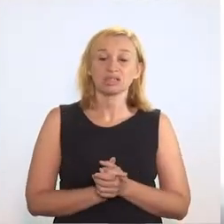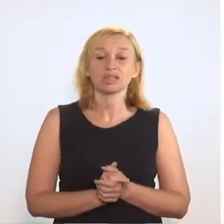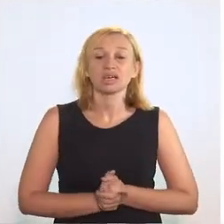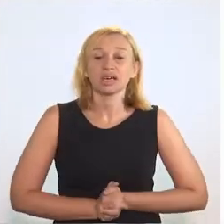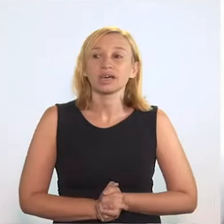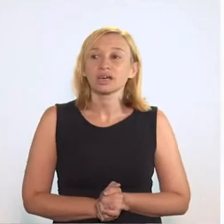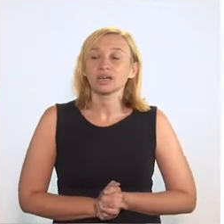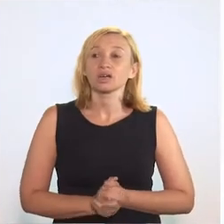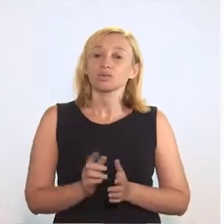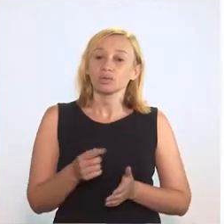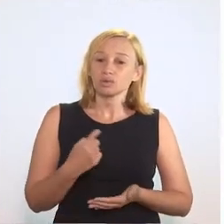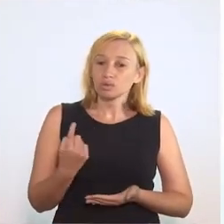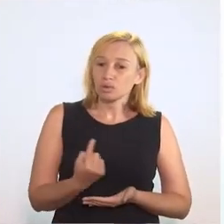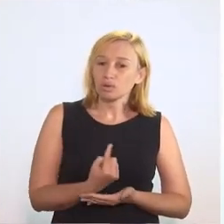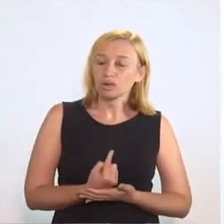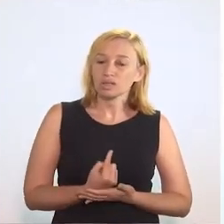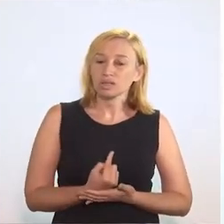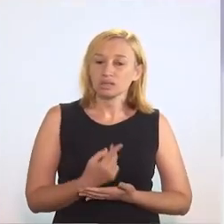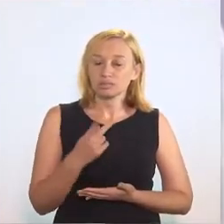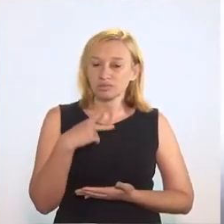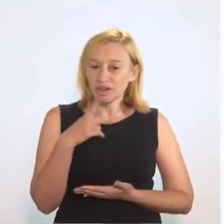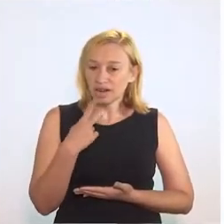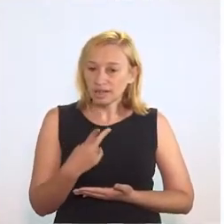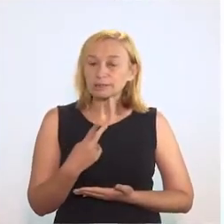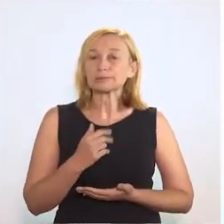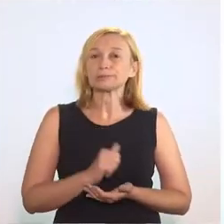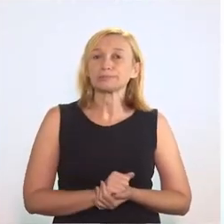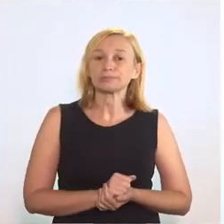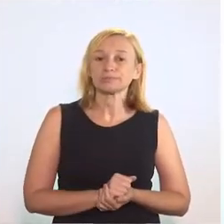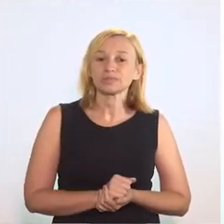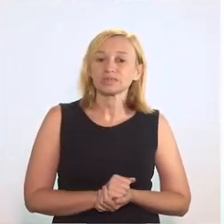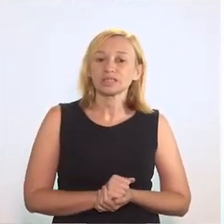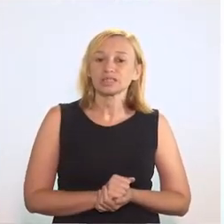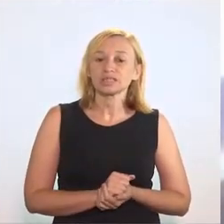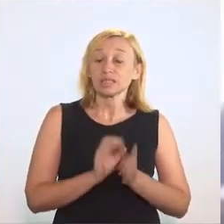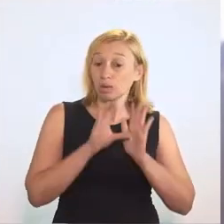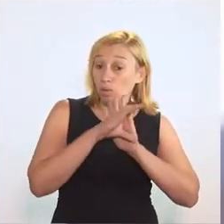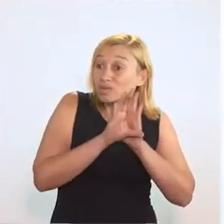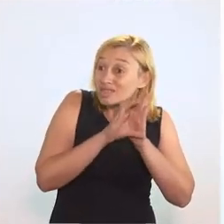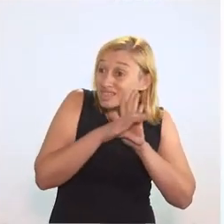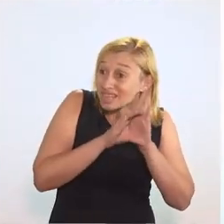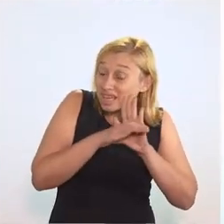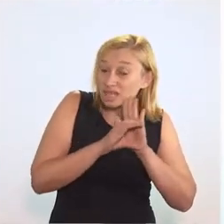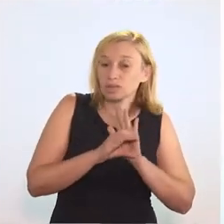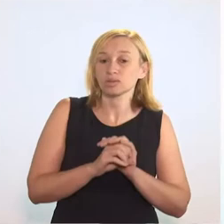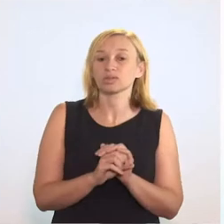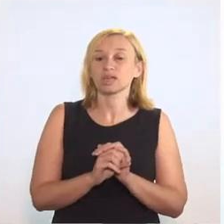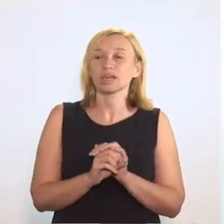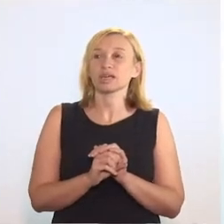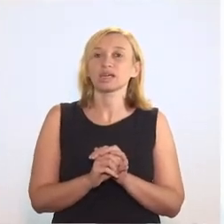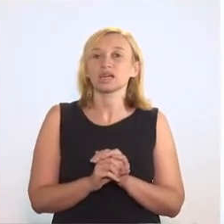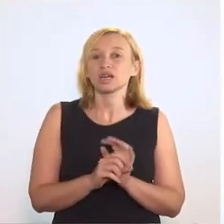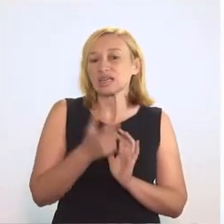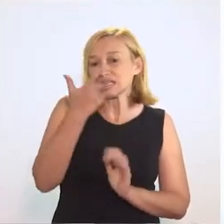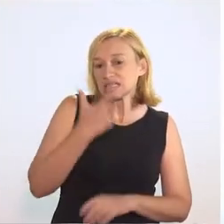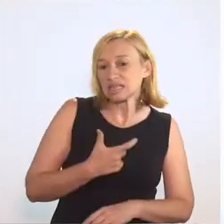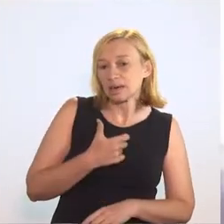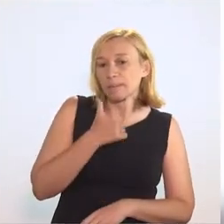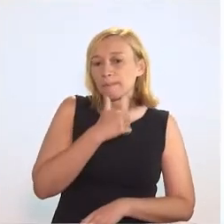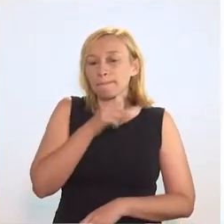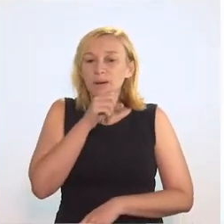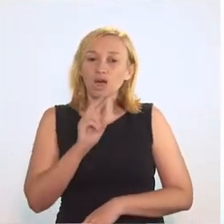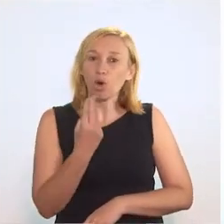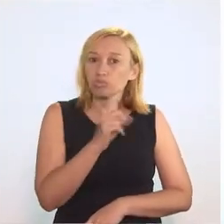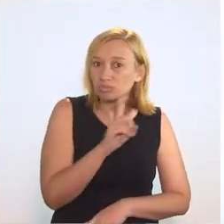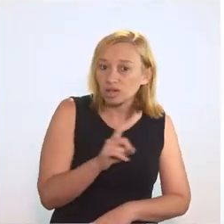assim, aquela coisa, quando a gente vai para o conceito, e a gente vê que desde o conceito, né, só pelo tique de ser mãe